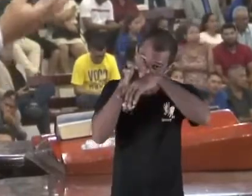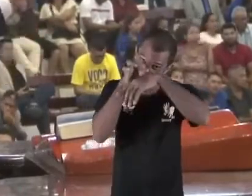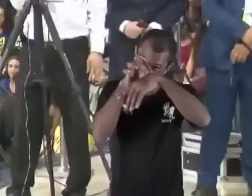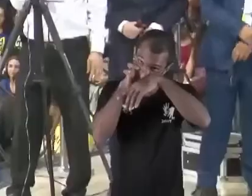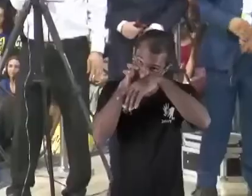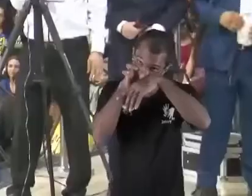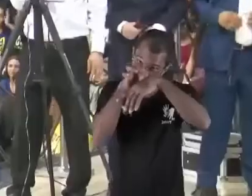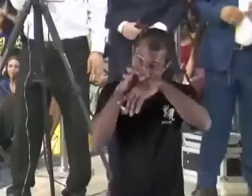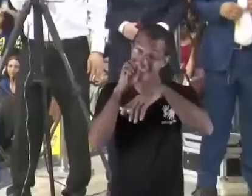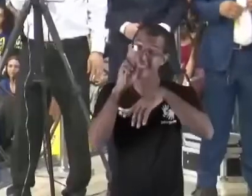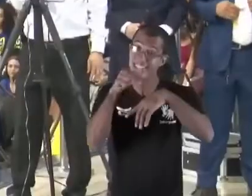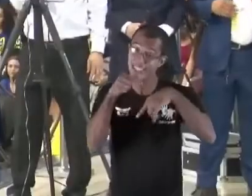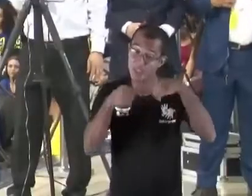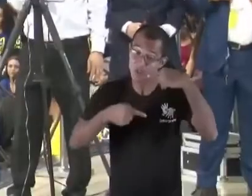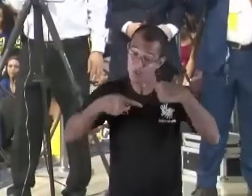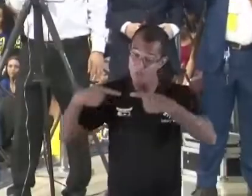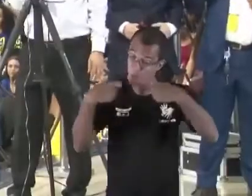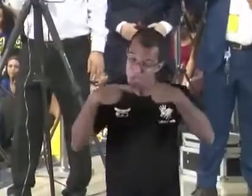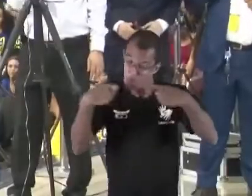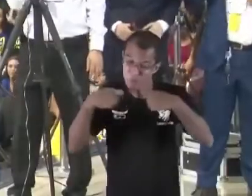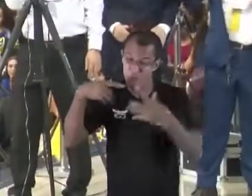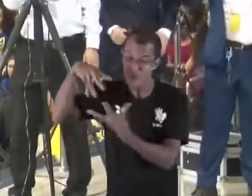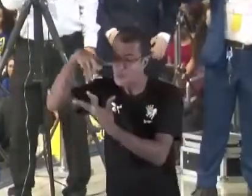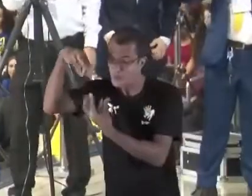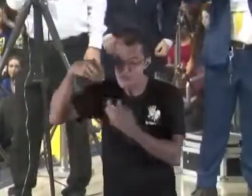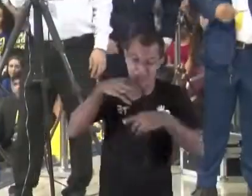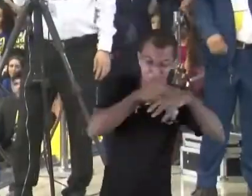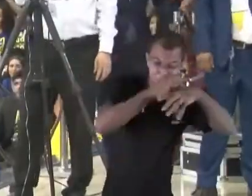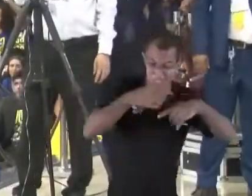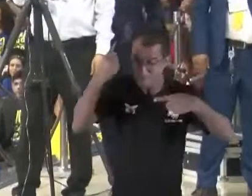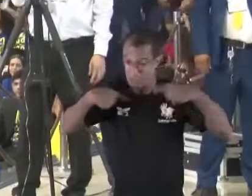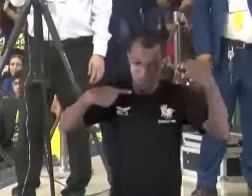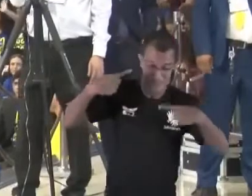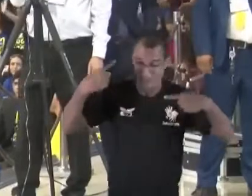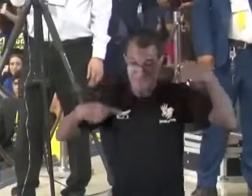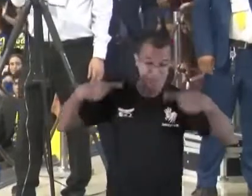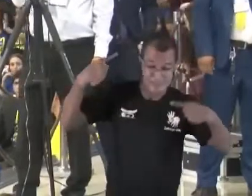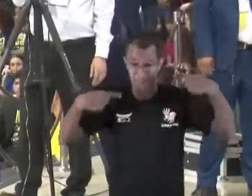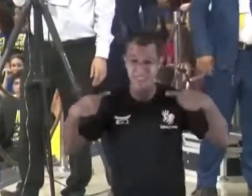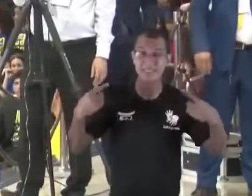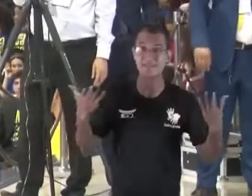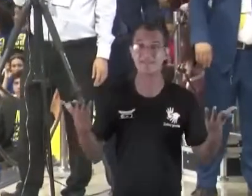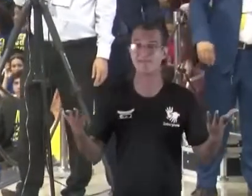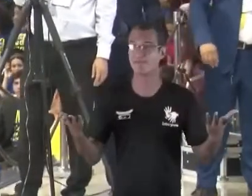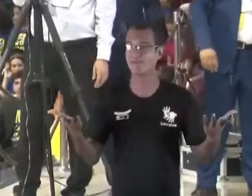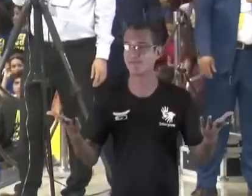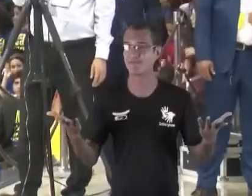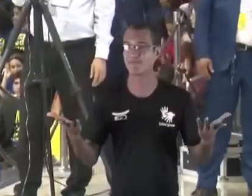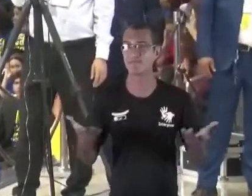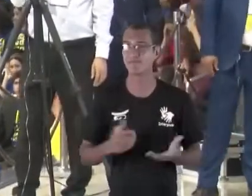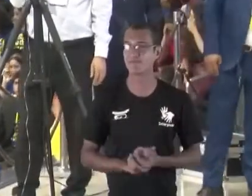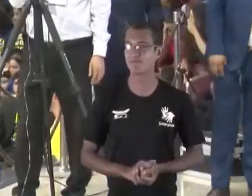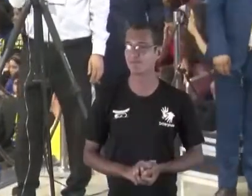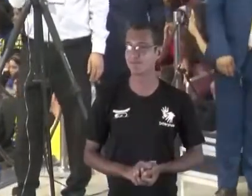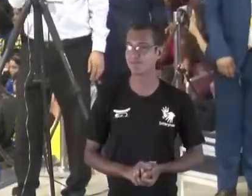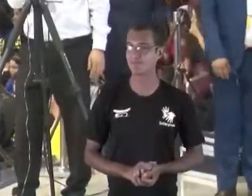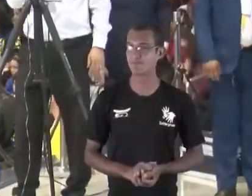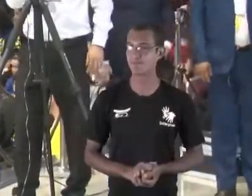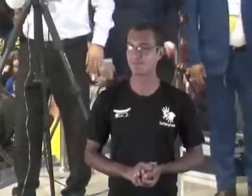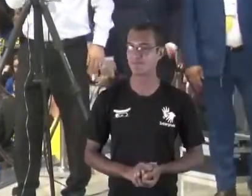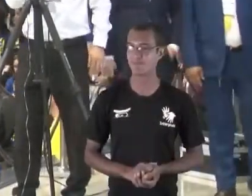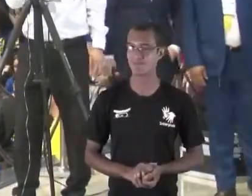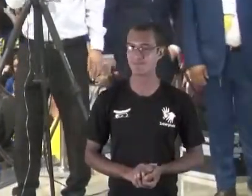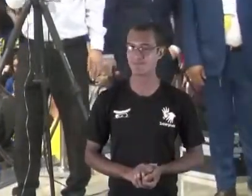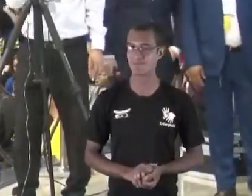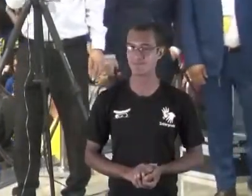que luta contra o Espírito, que milita contra o Espírito, e